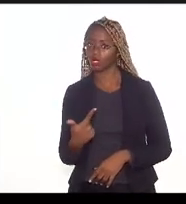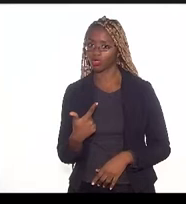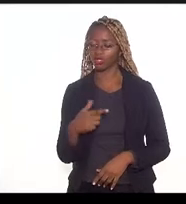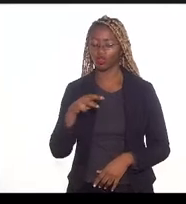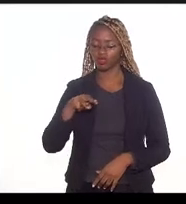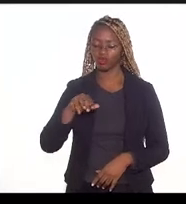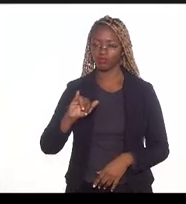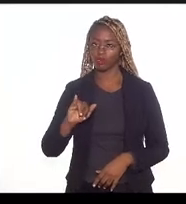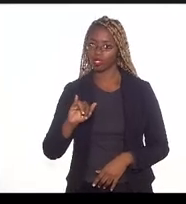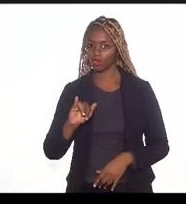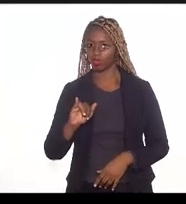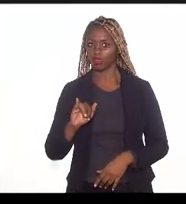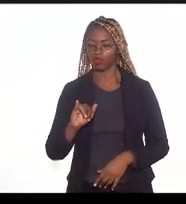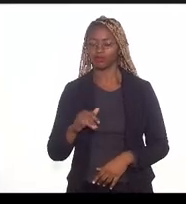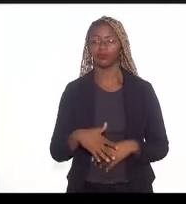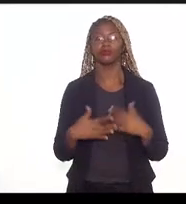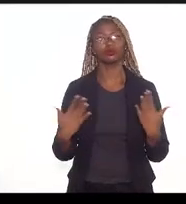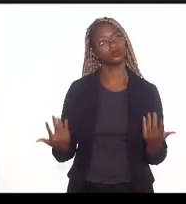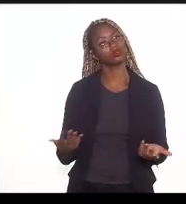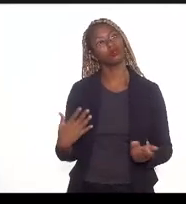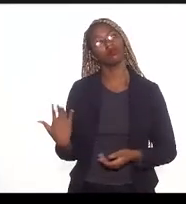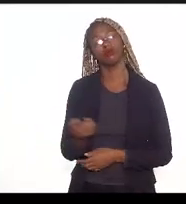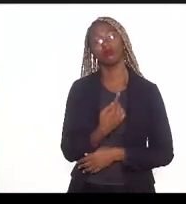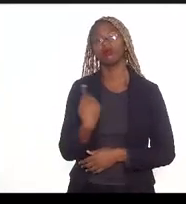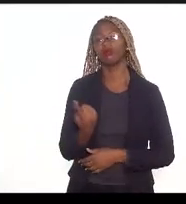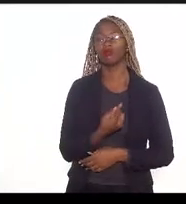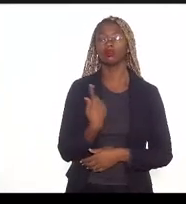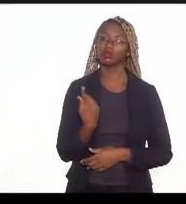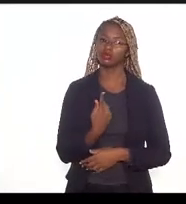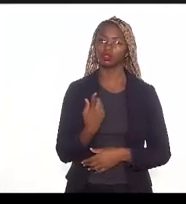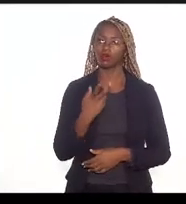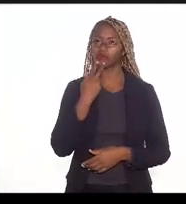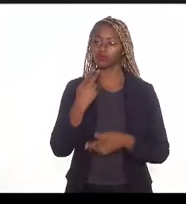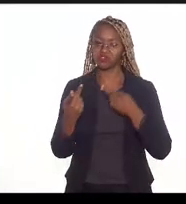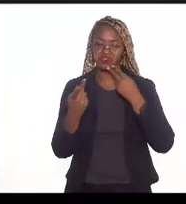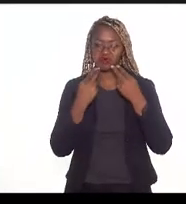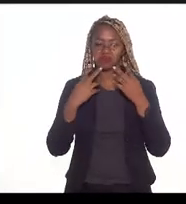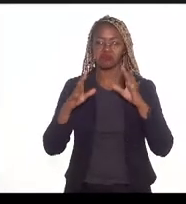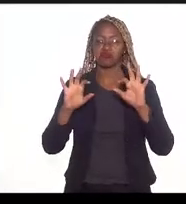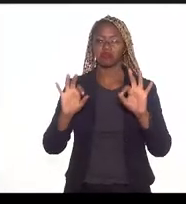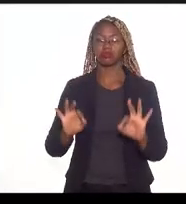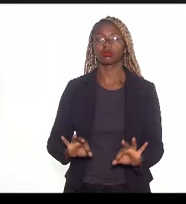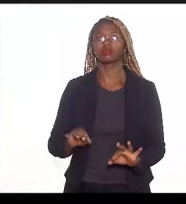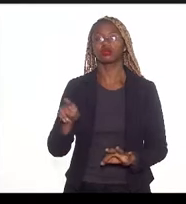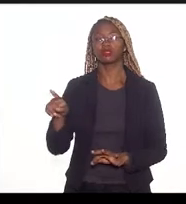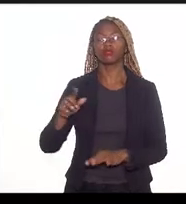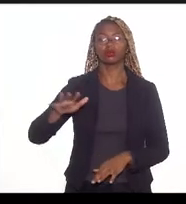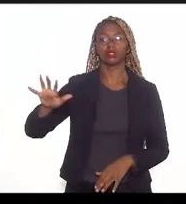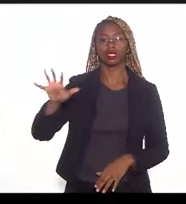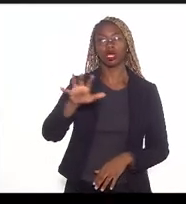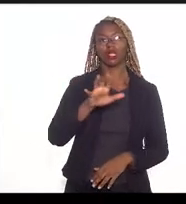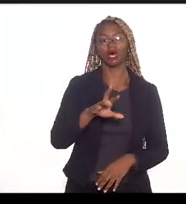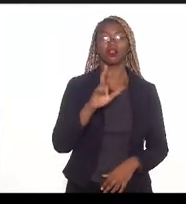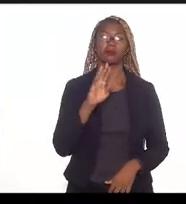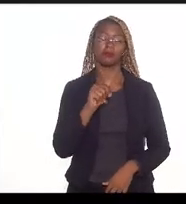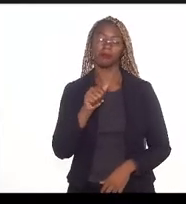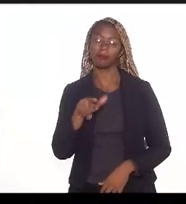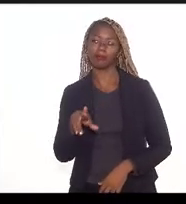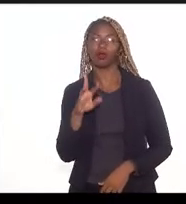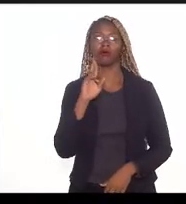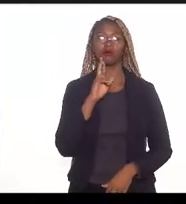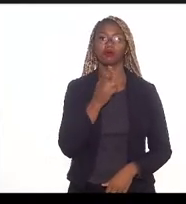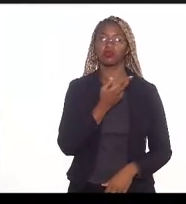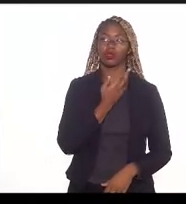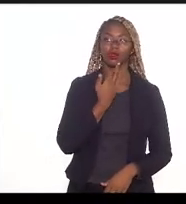gente está querendo ampliar isso. A gente tem um destaque muito grande para a área de bares, restaurantes, comércio varejista de artigos